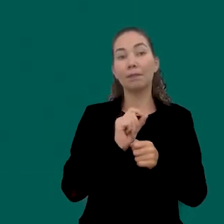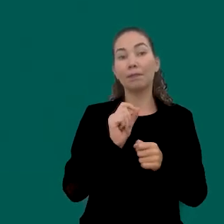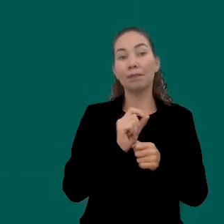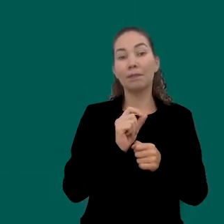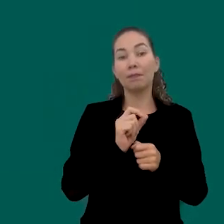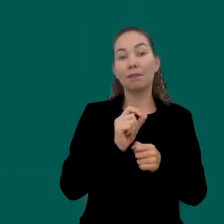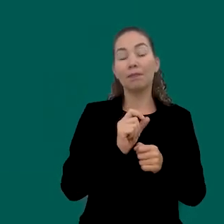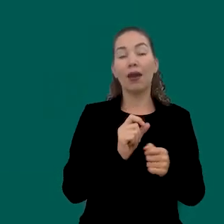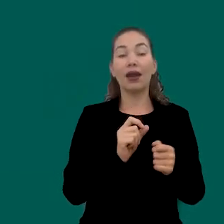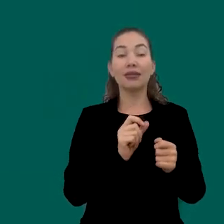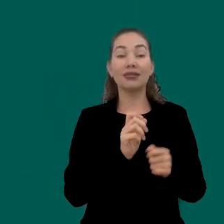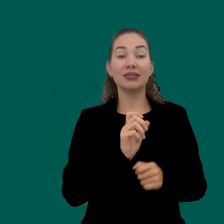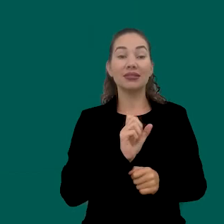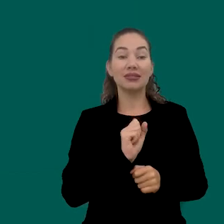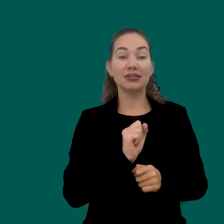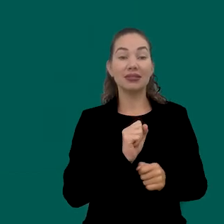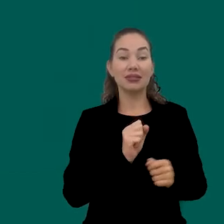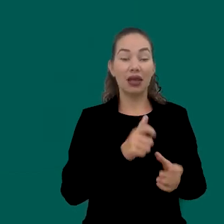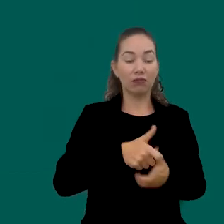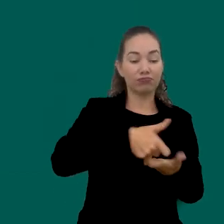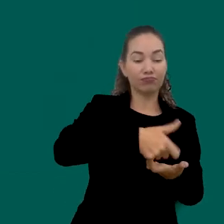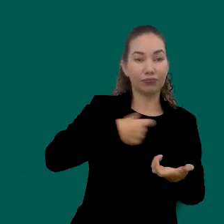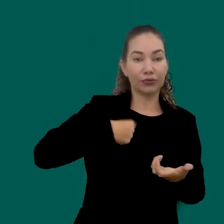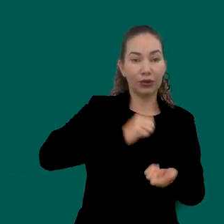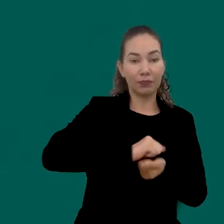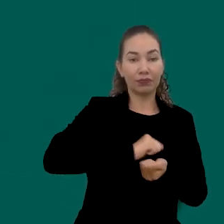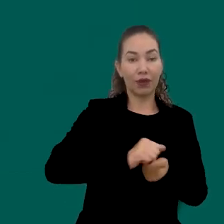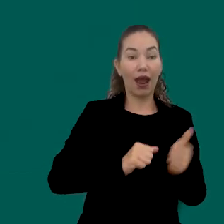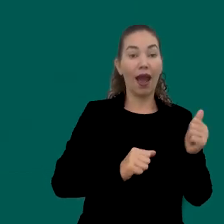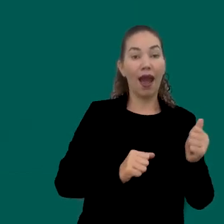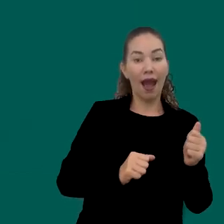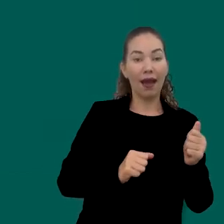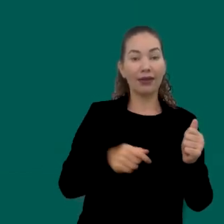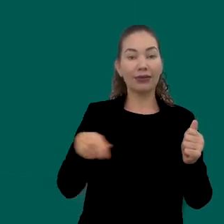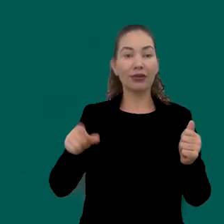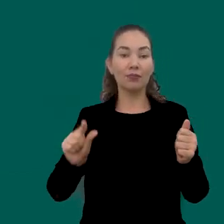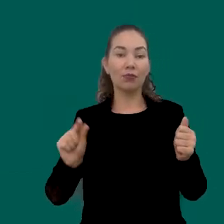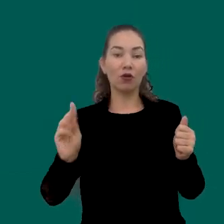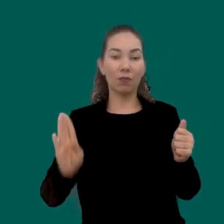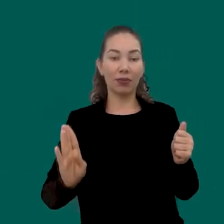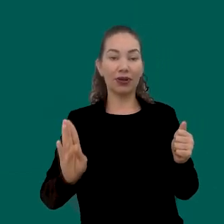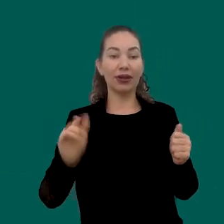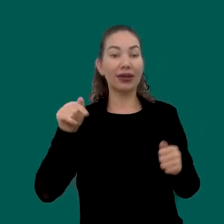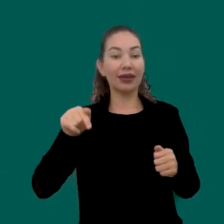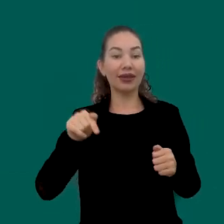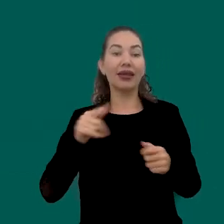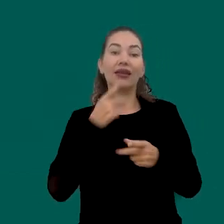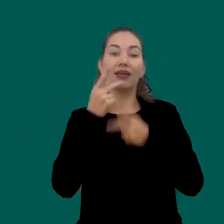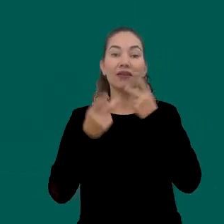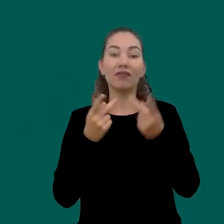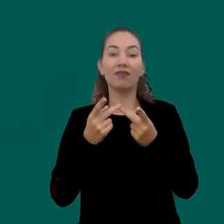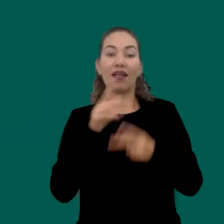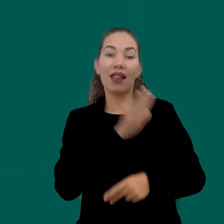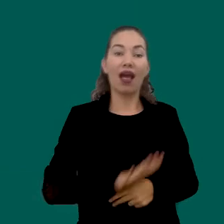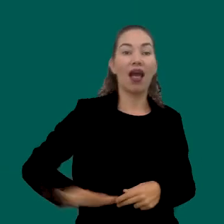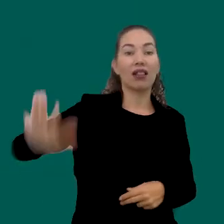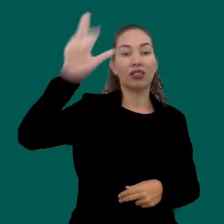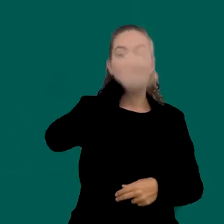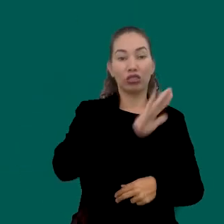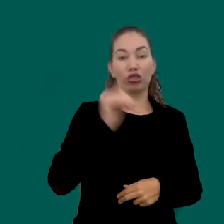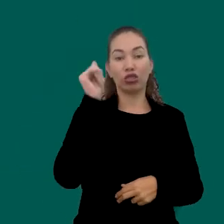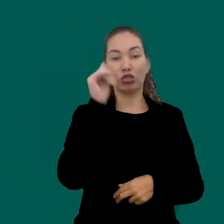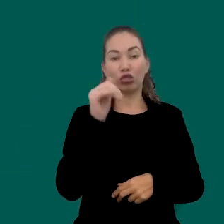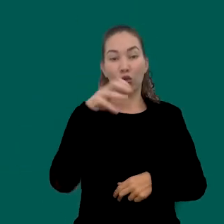B. Só que lá em Rio Grande eles consomem mais o B. E o Atacadão bota a promoção a nível nacional, a